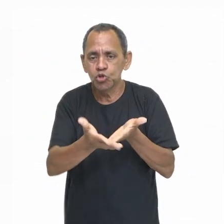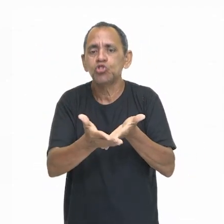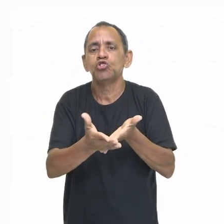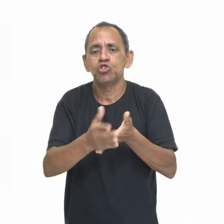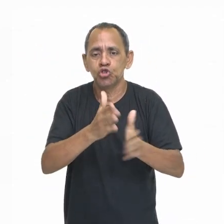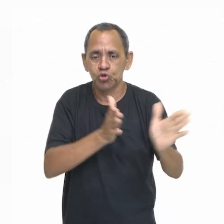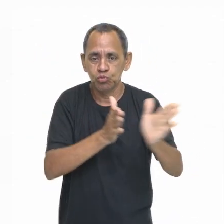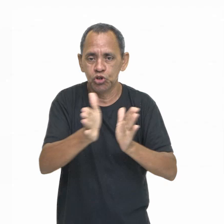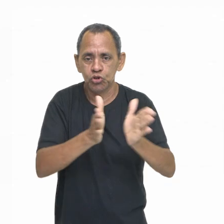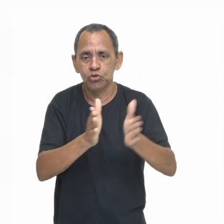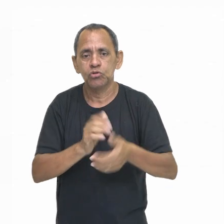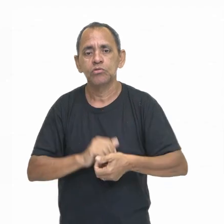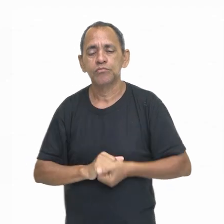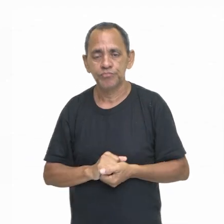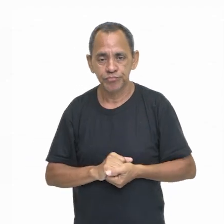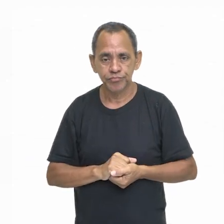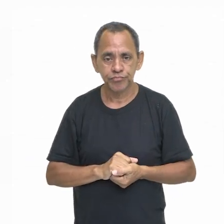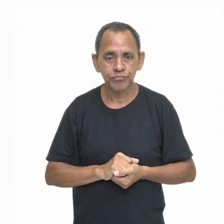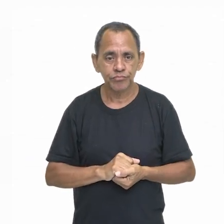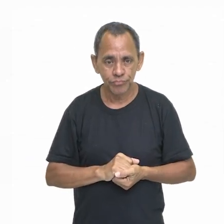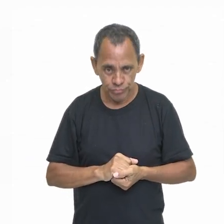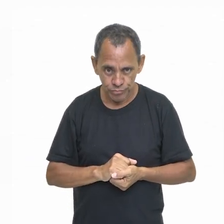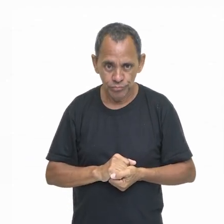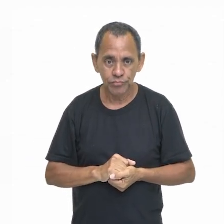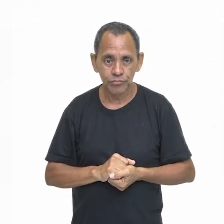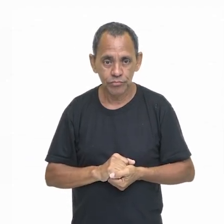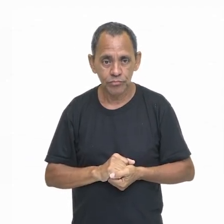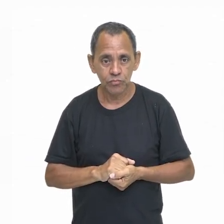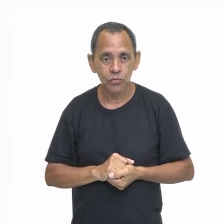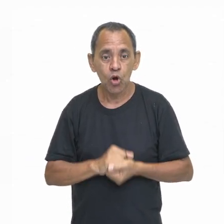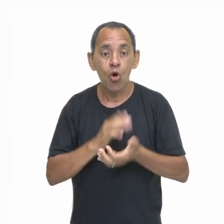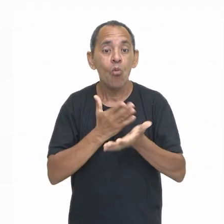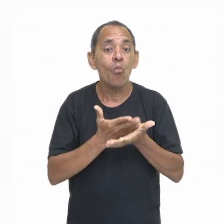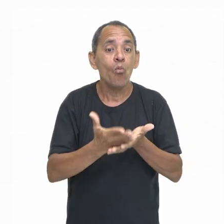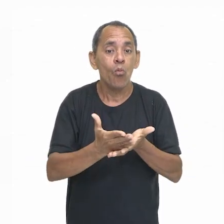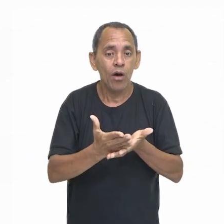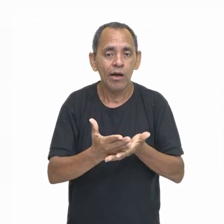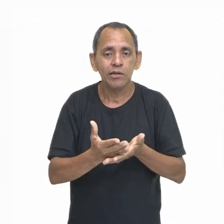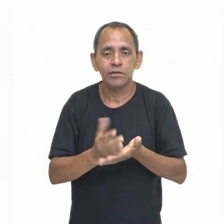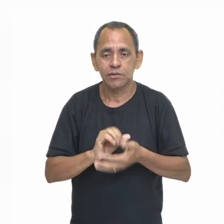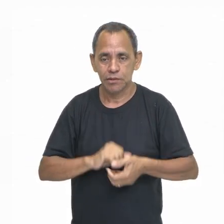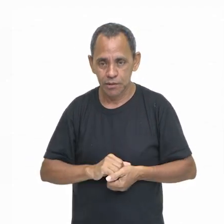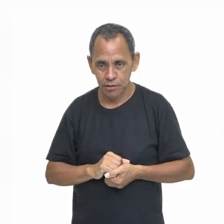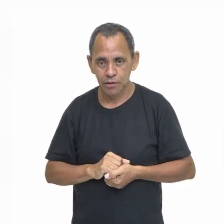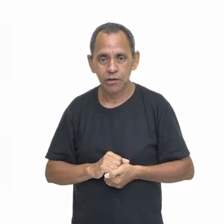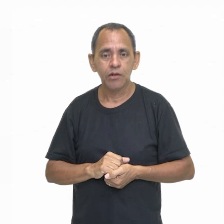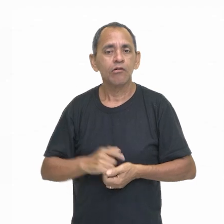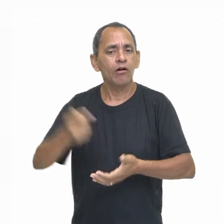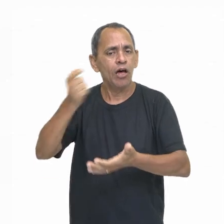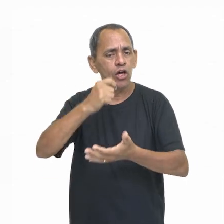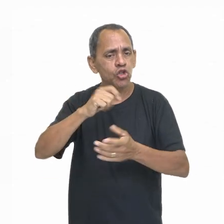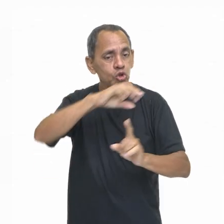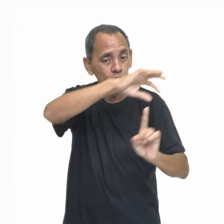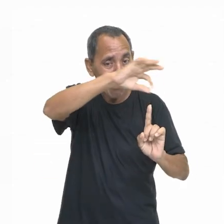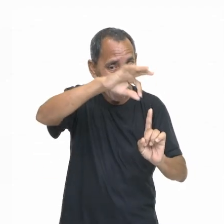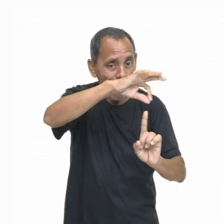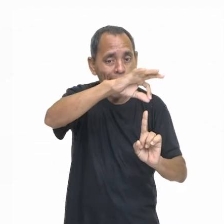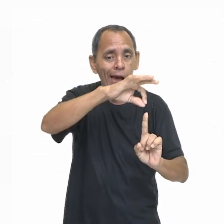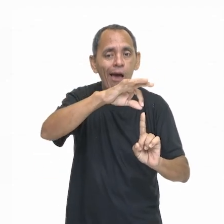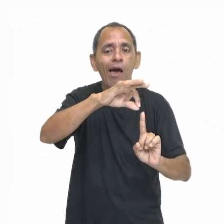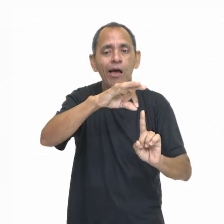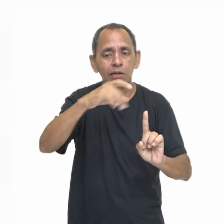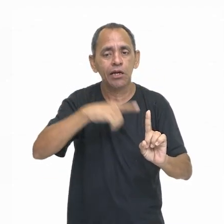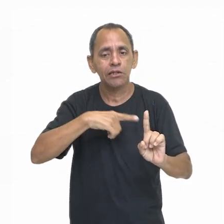A religião védica floresce com a criação dos Vedas, escrituras sagradas,